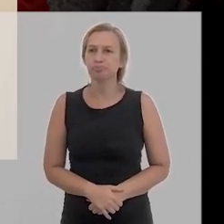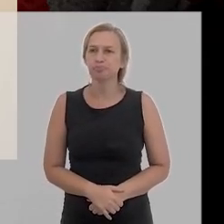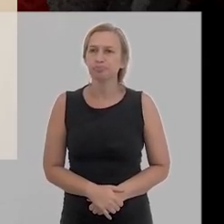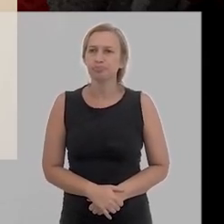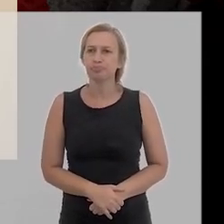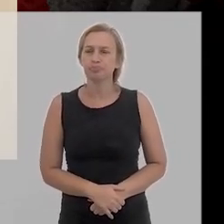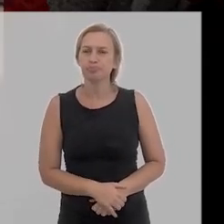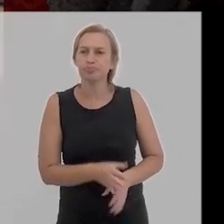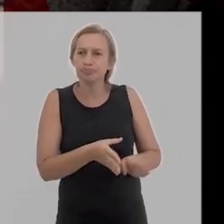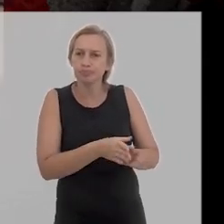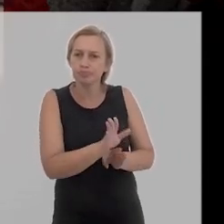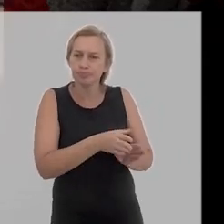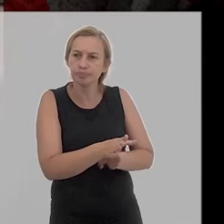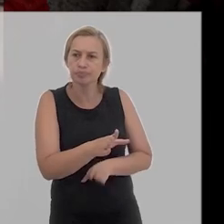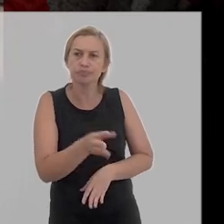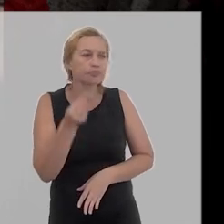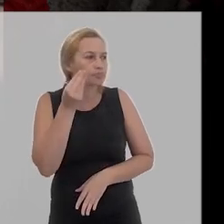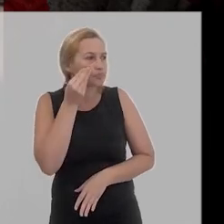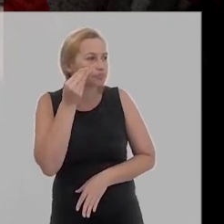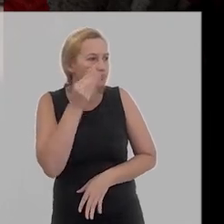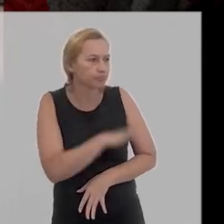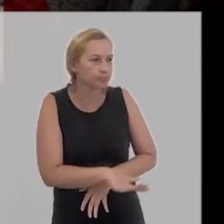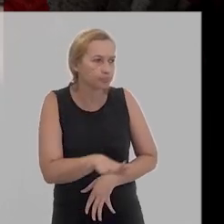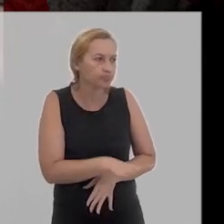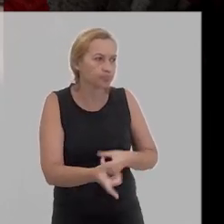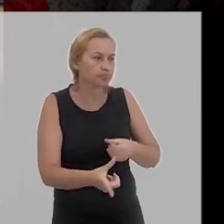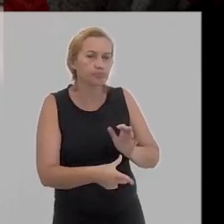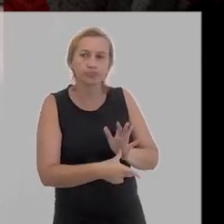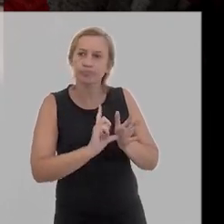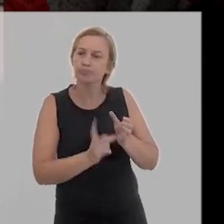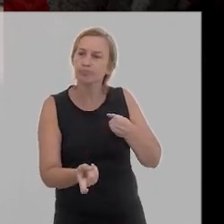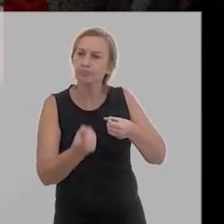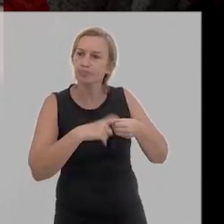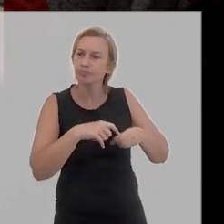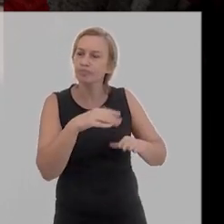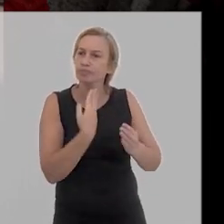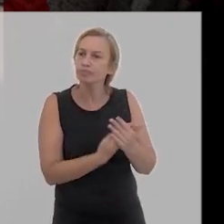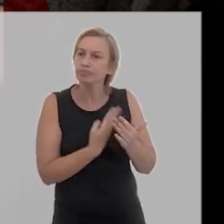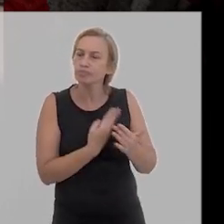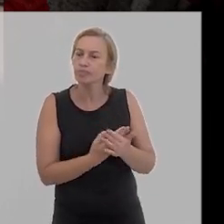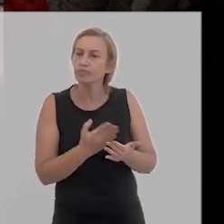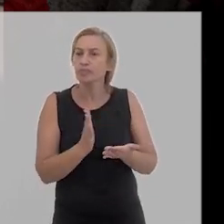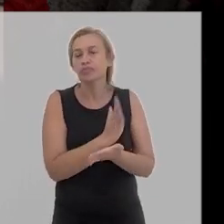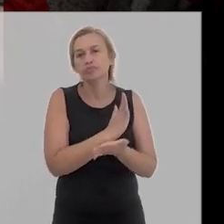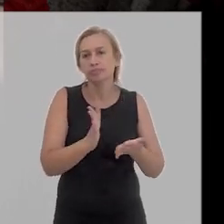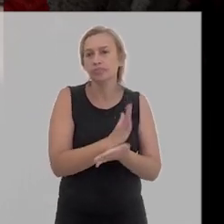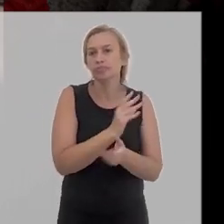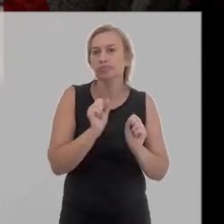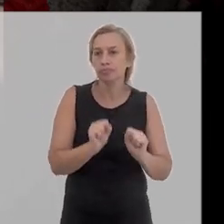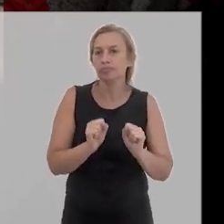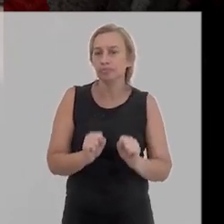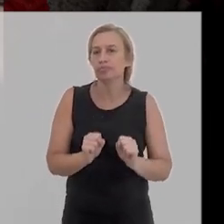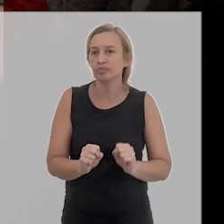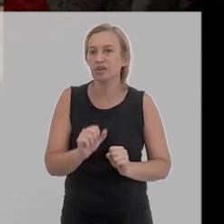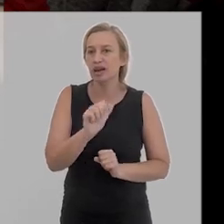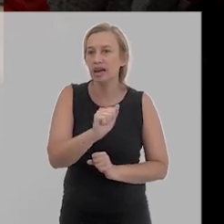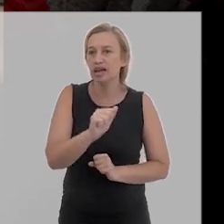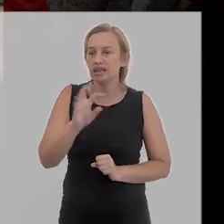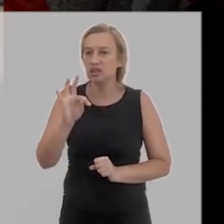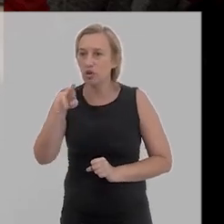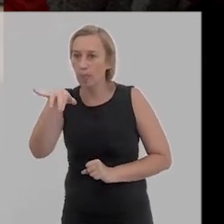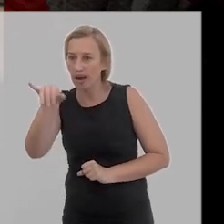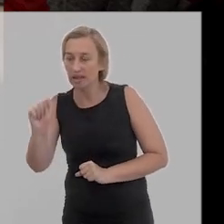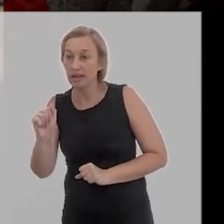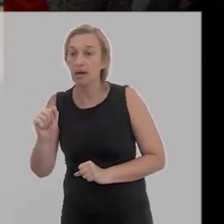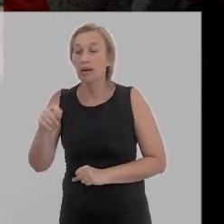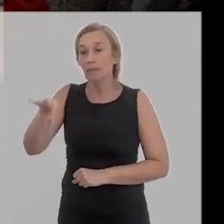importantes. É recomendável que as crianças façam testes também antes de voltarem às aulas, porque muitas vezes podem